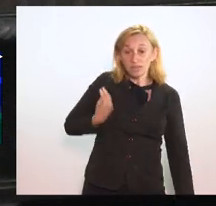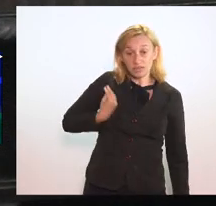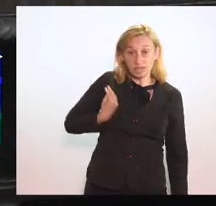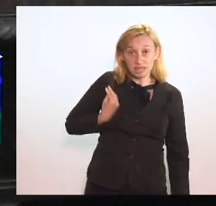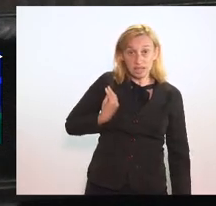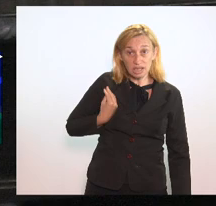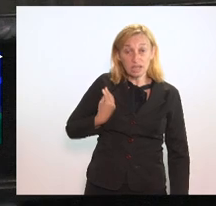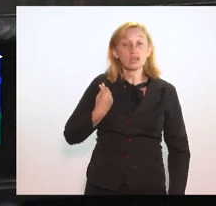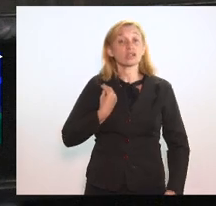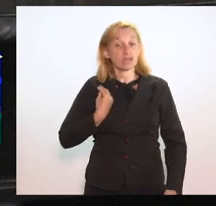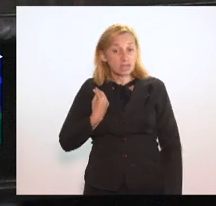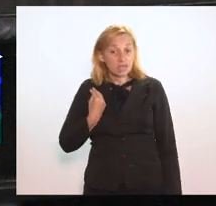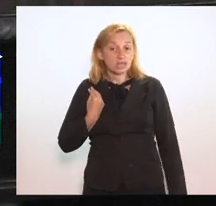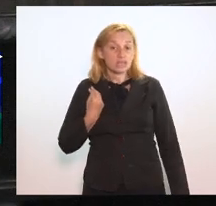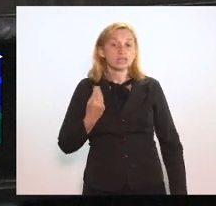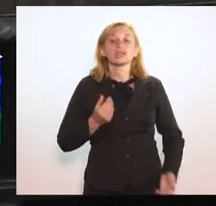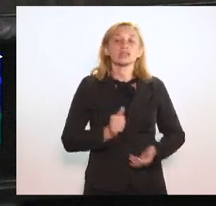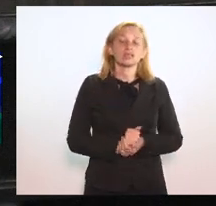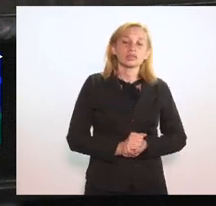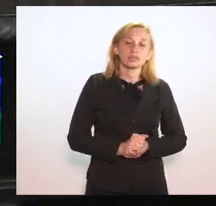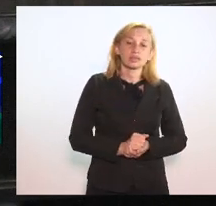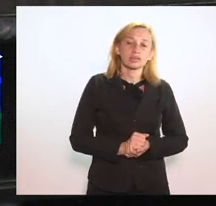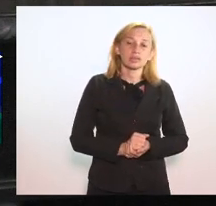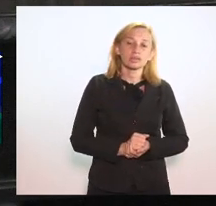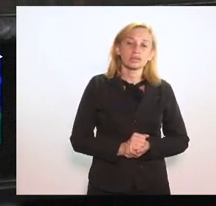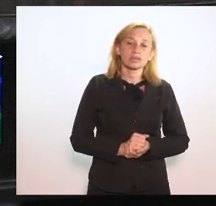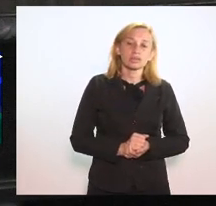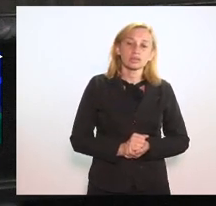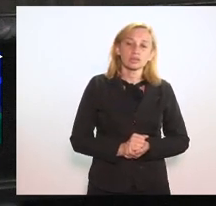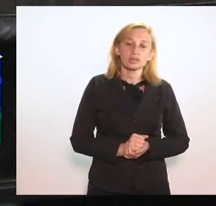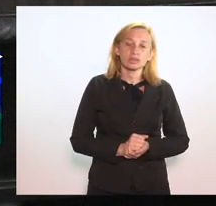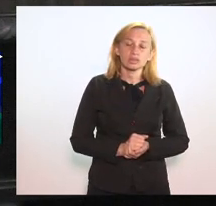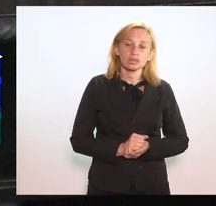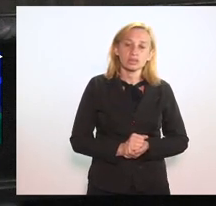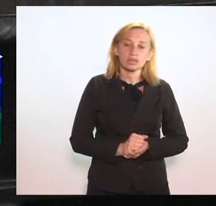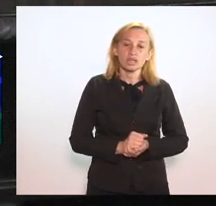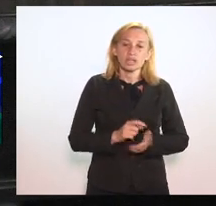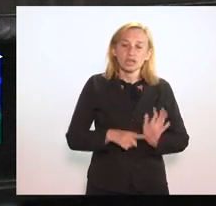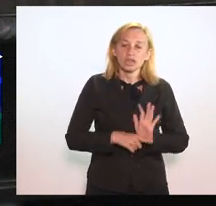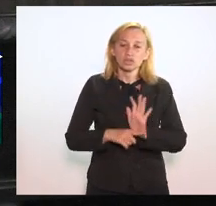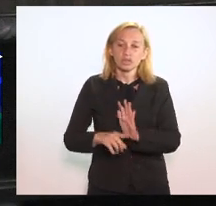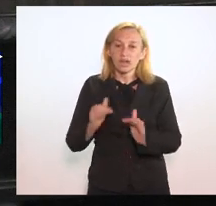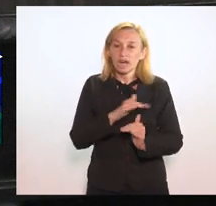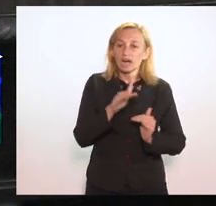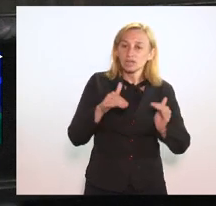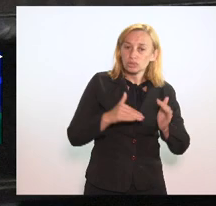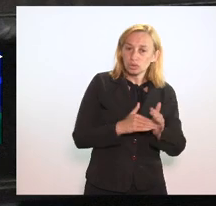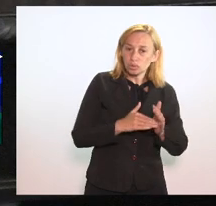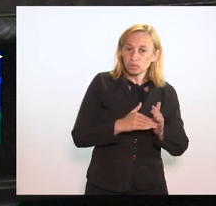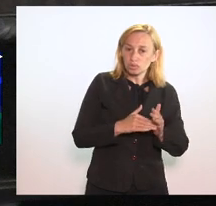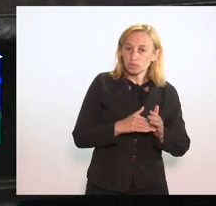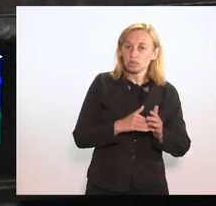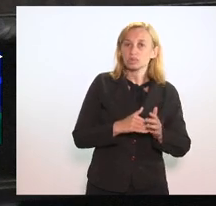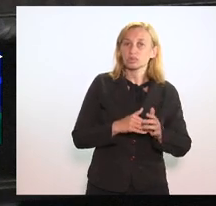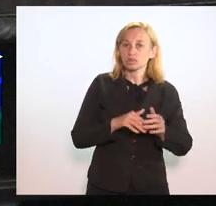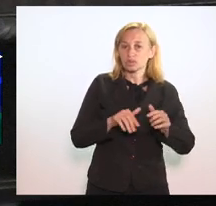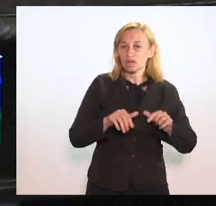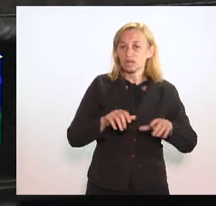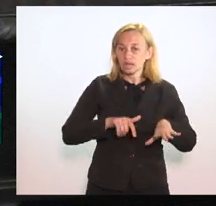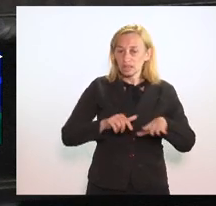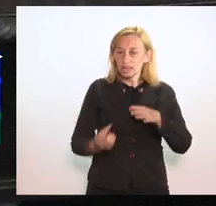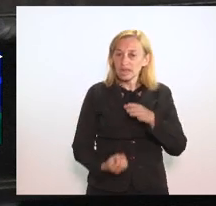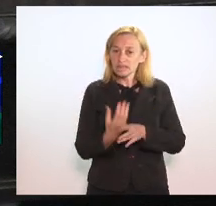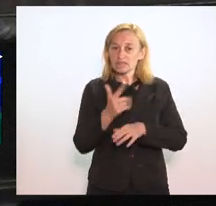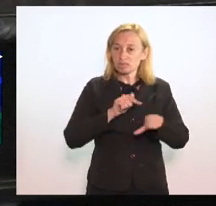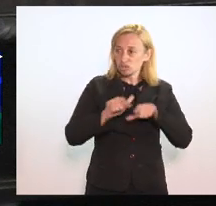o desenvolvimento e fortalecimento dos produtores e da geração de empregos então